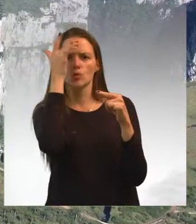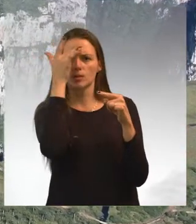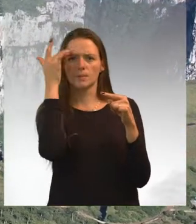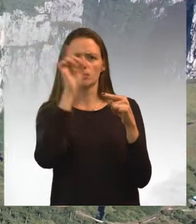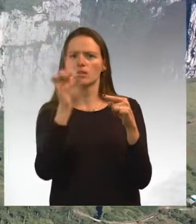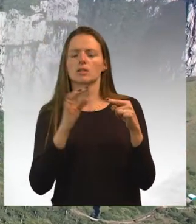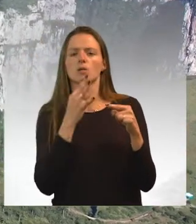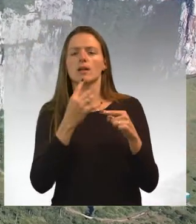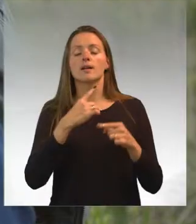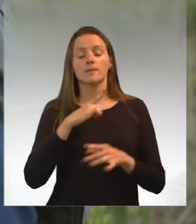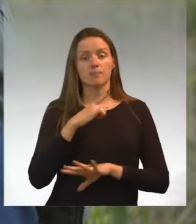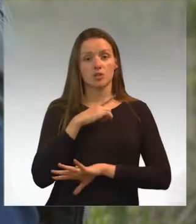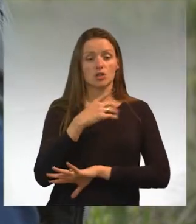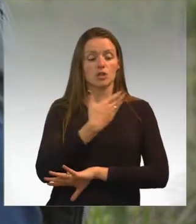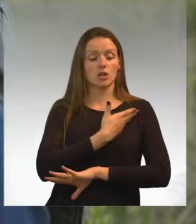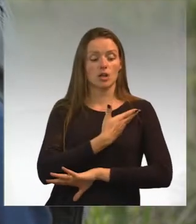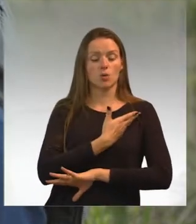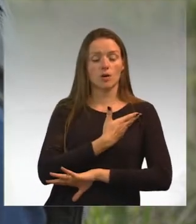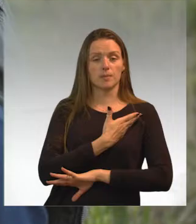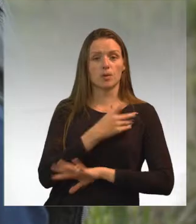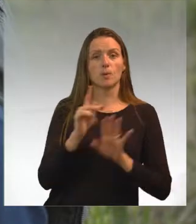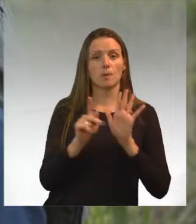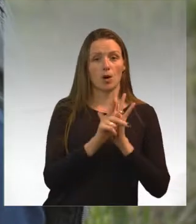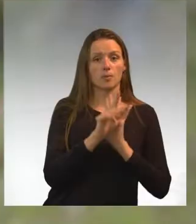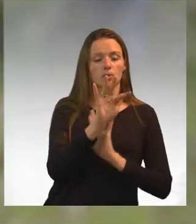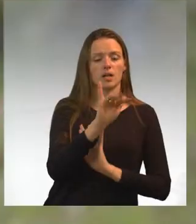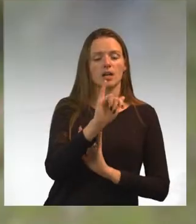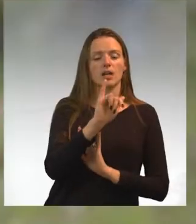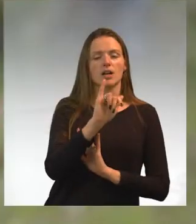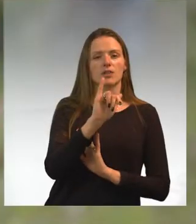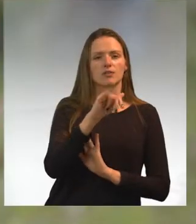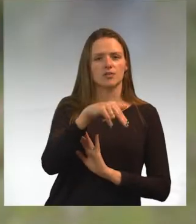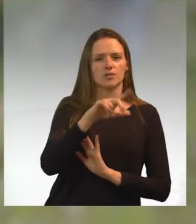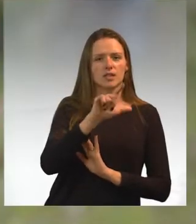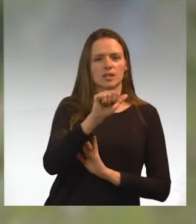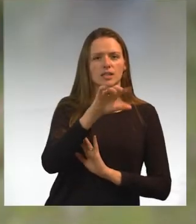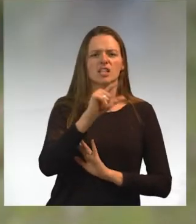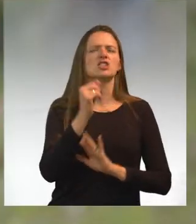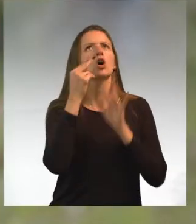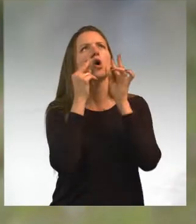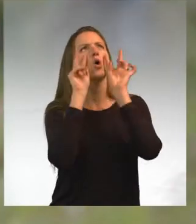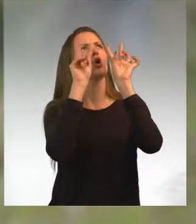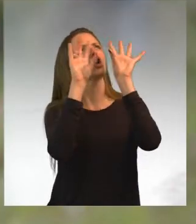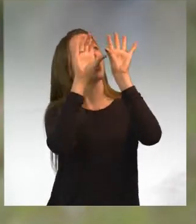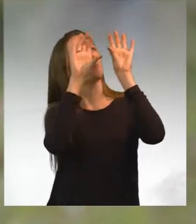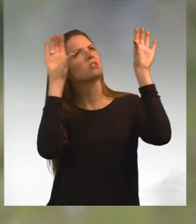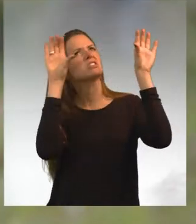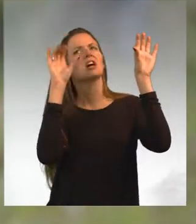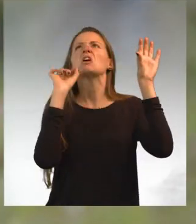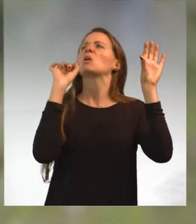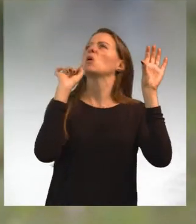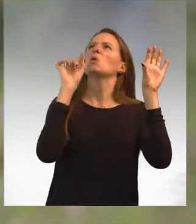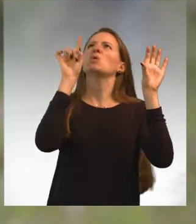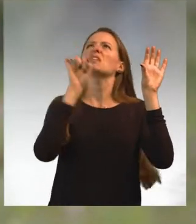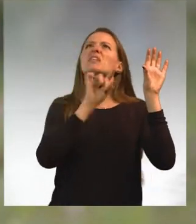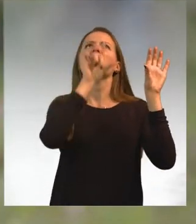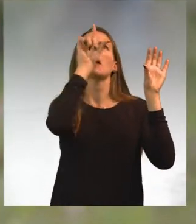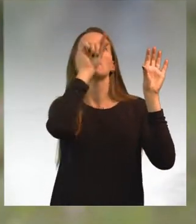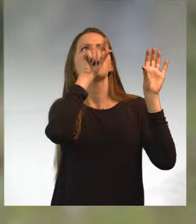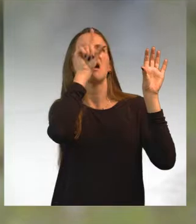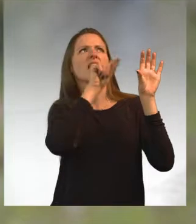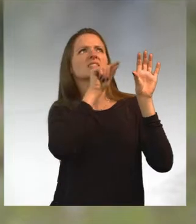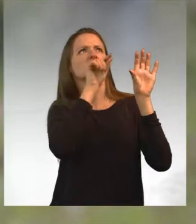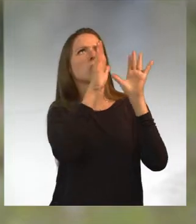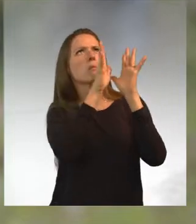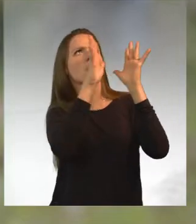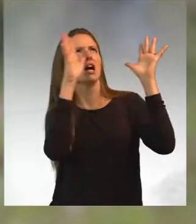Eu tive um amigo finlandês, um dia ele olhou para o céu e falou assim, o que são essas aves tão grandes